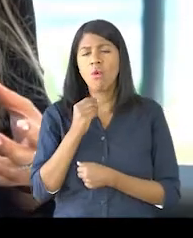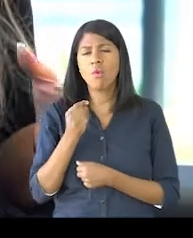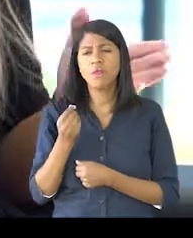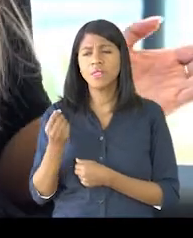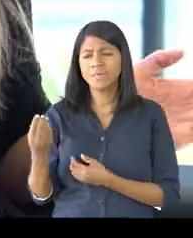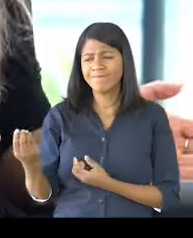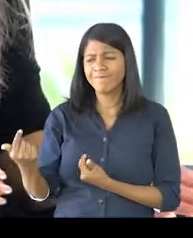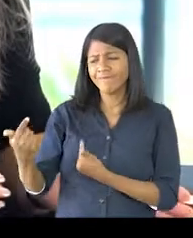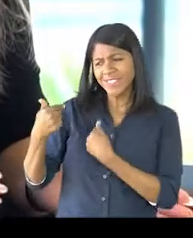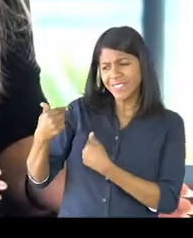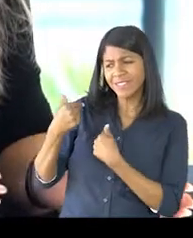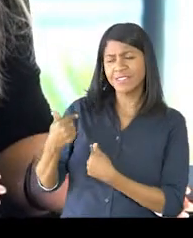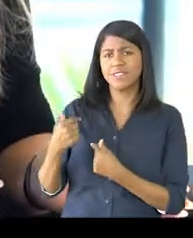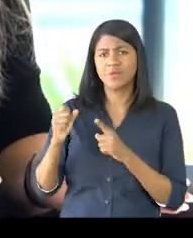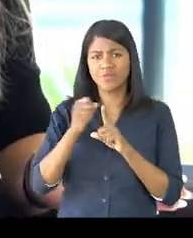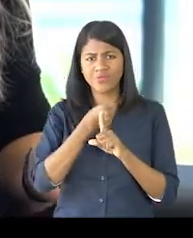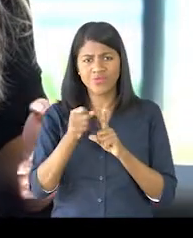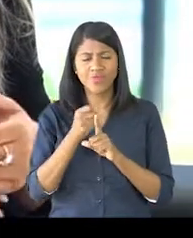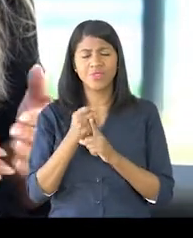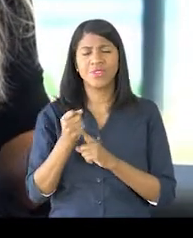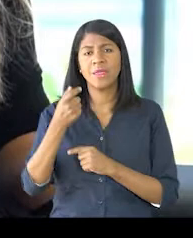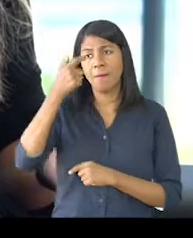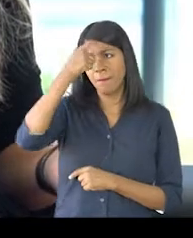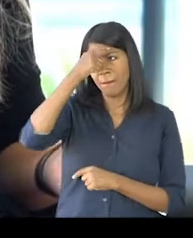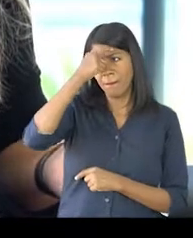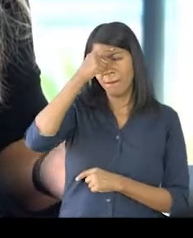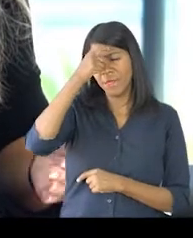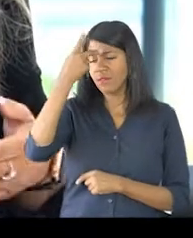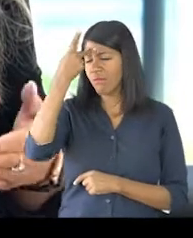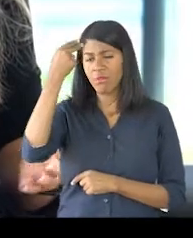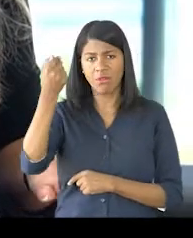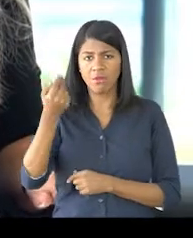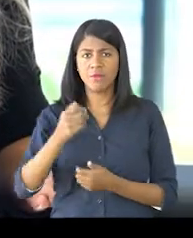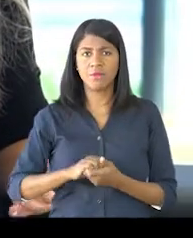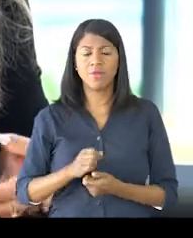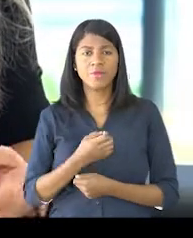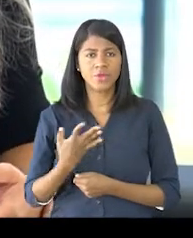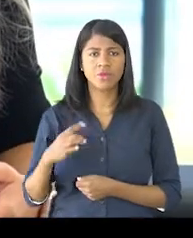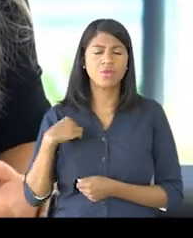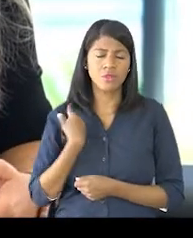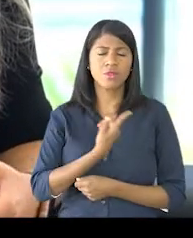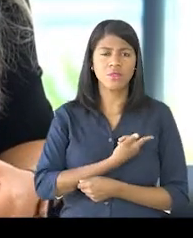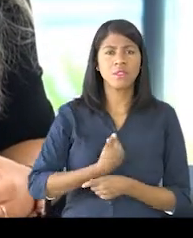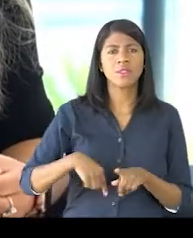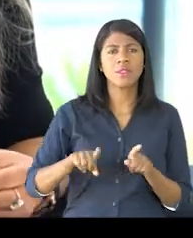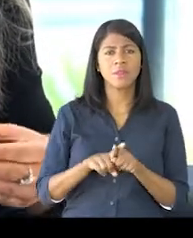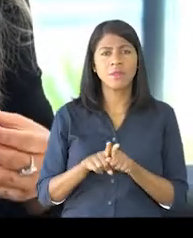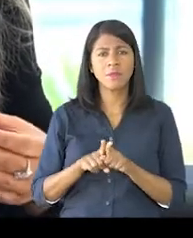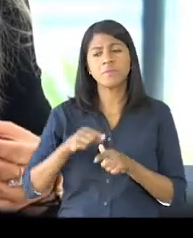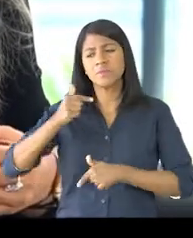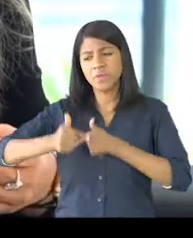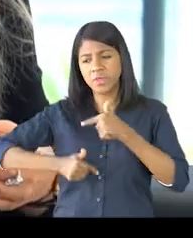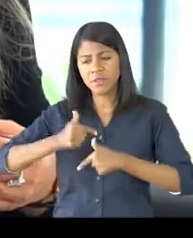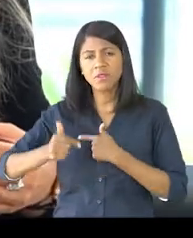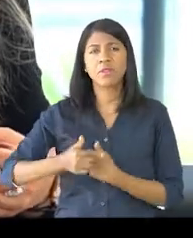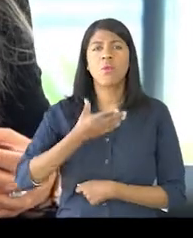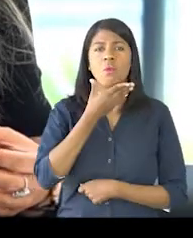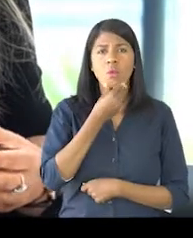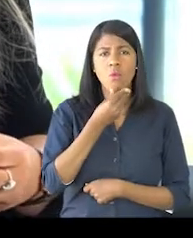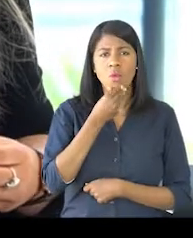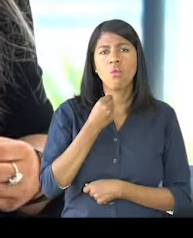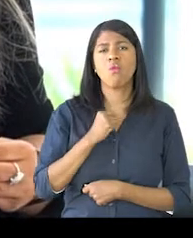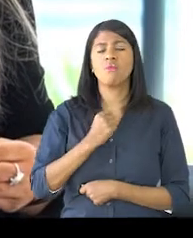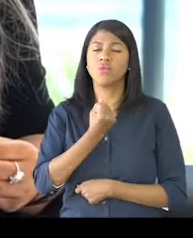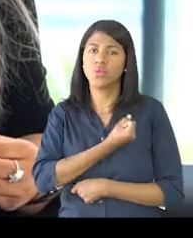eles também foram criados em lares violentos e normalizam a violência contra a mulher. Então, nós também trabalhamos